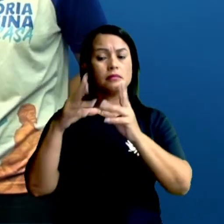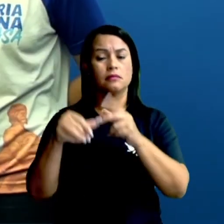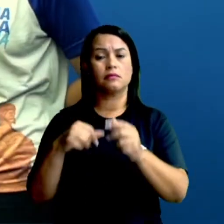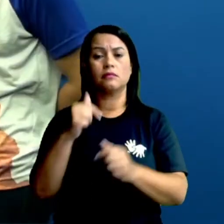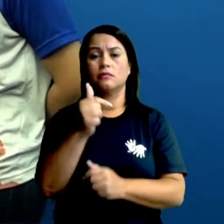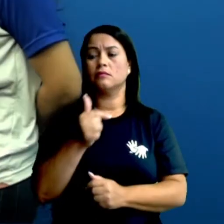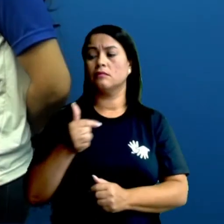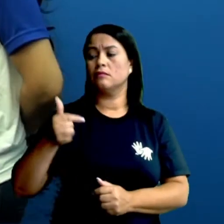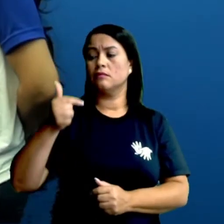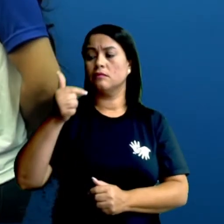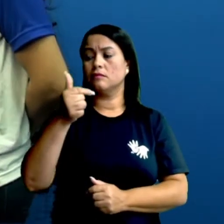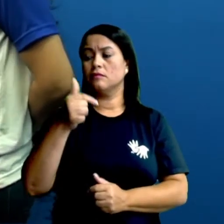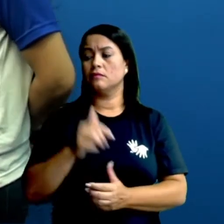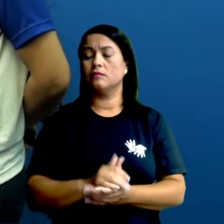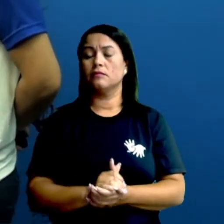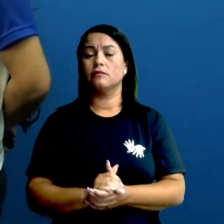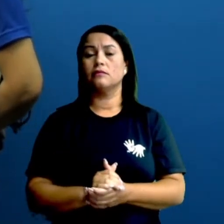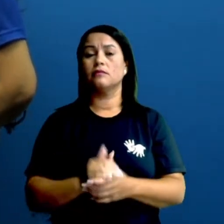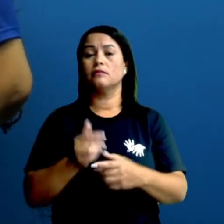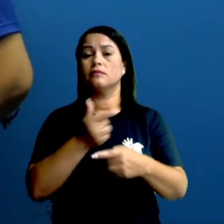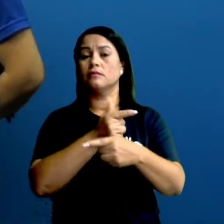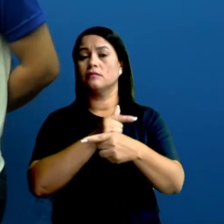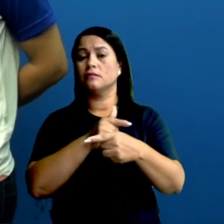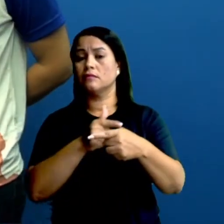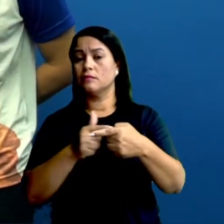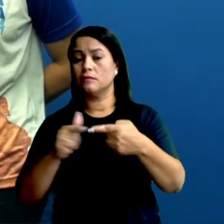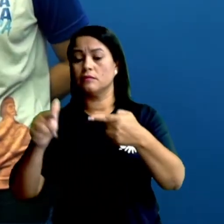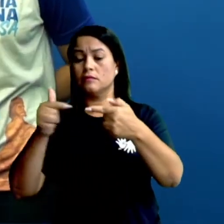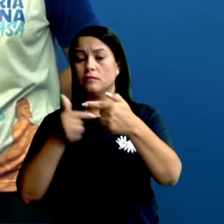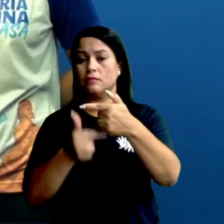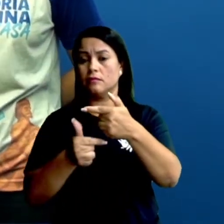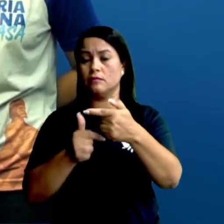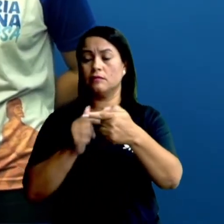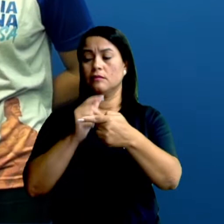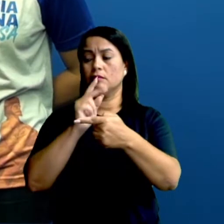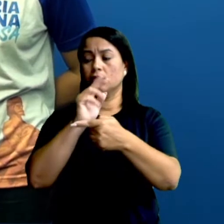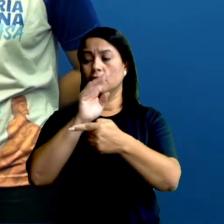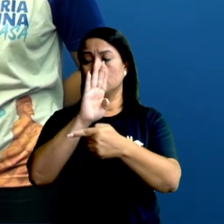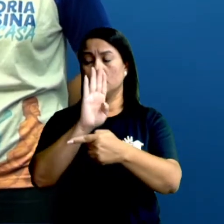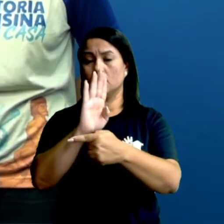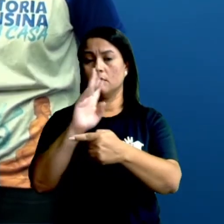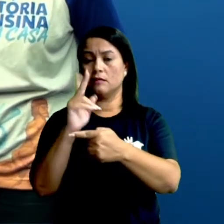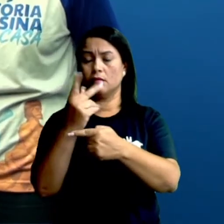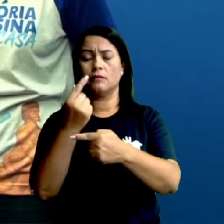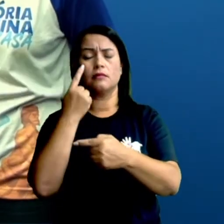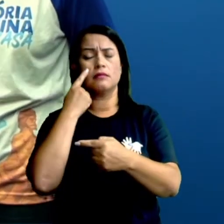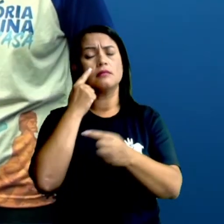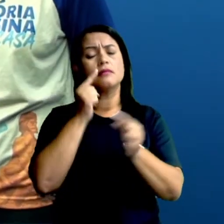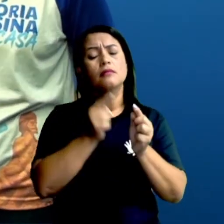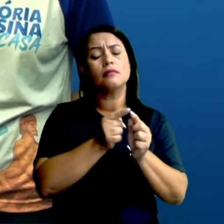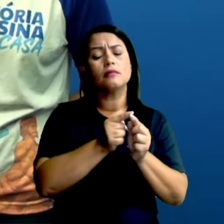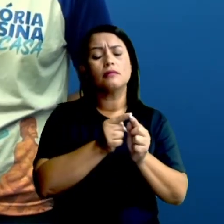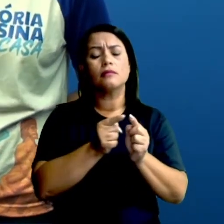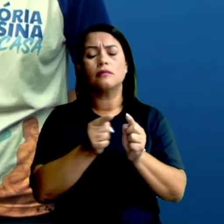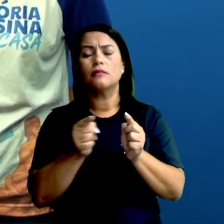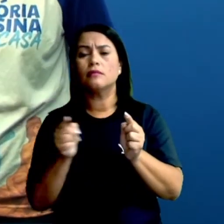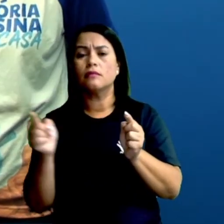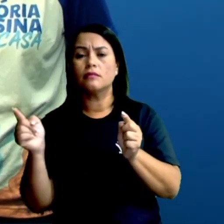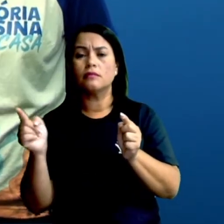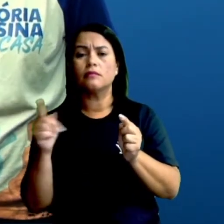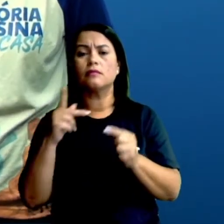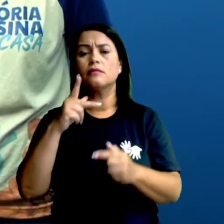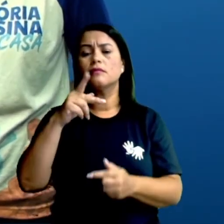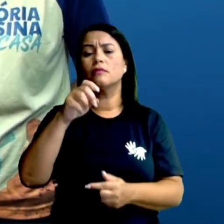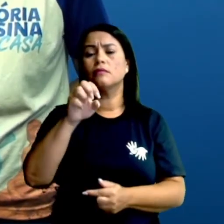2, ok? O perímetro. Para eu medir o perímetro, é o quê? Como eu já disse a vocês anteriormente, o